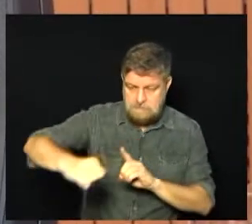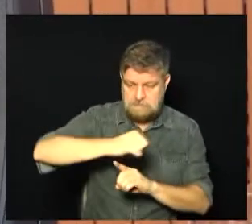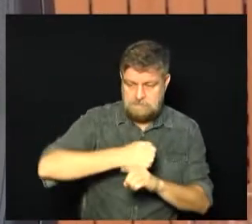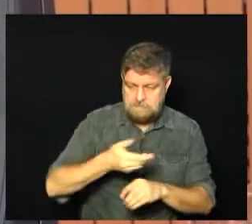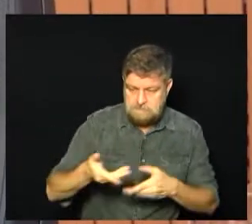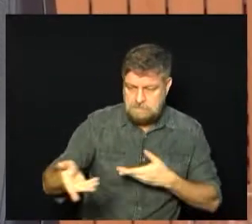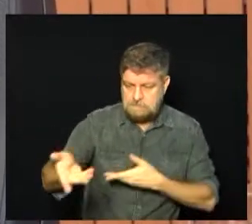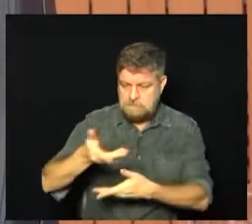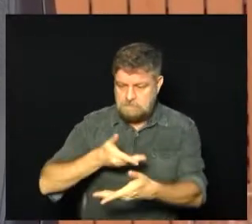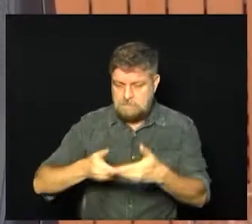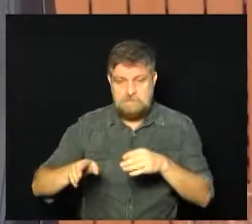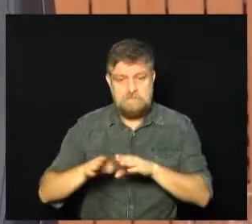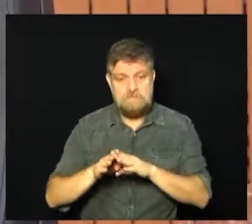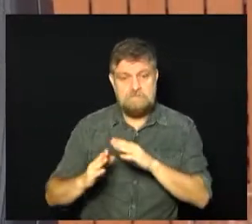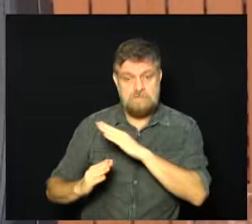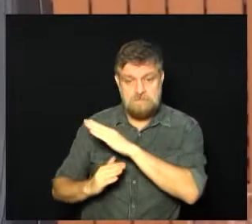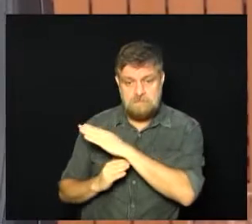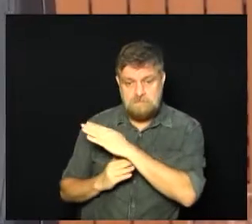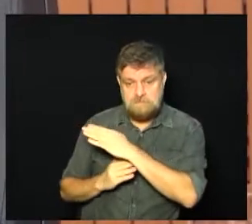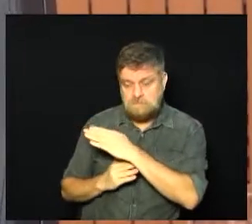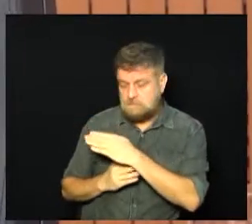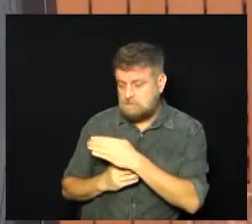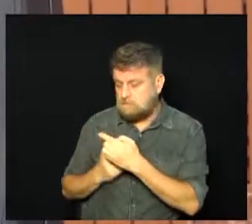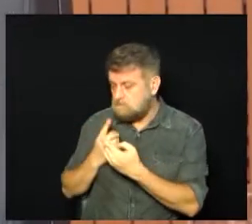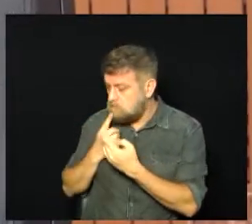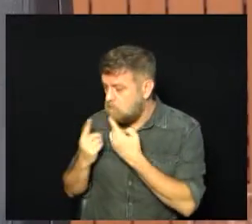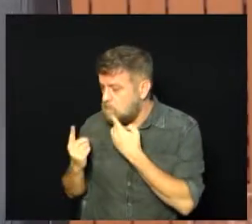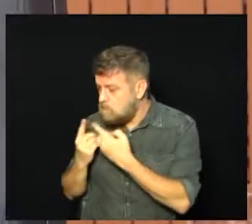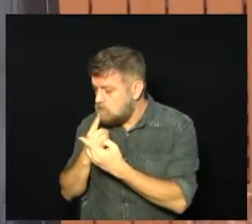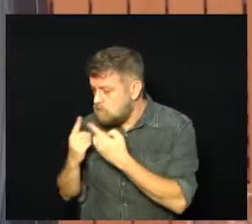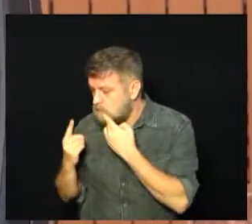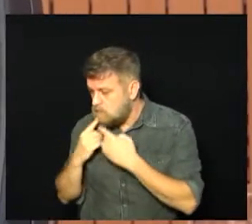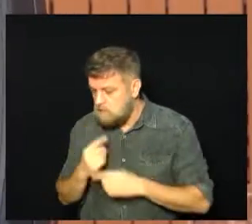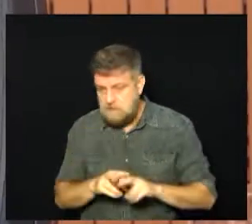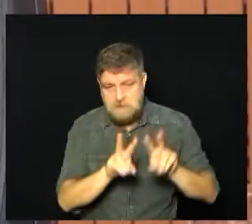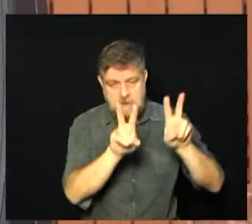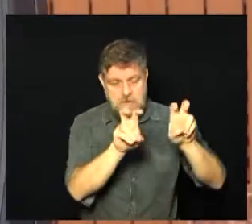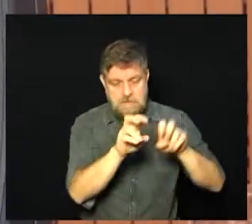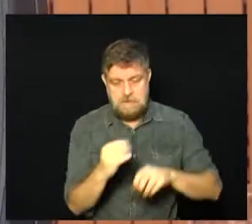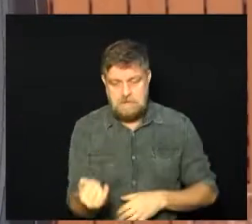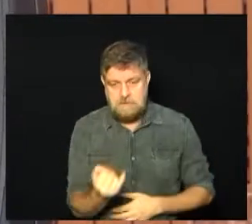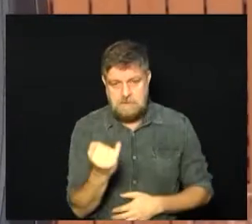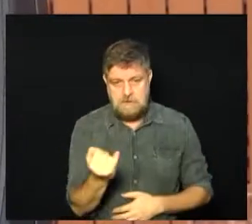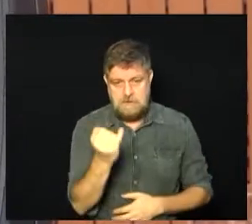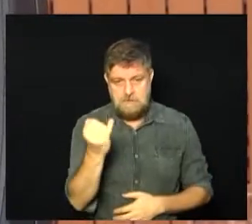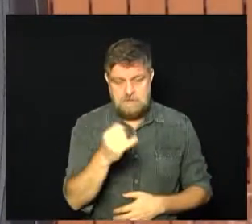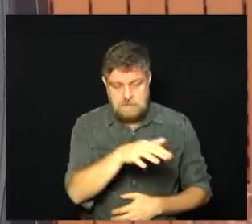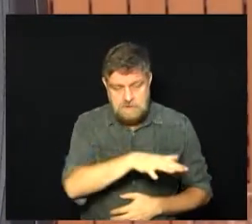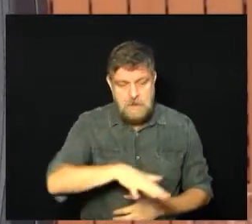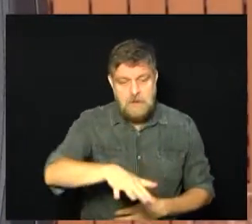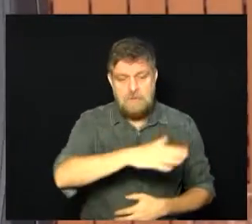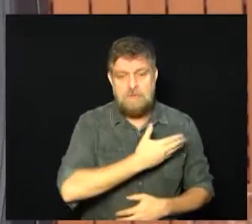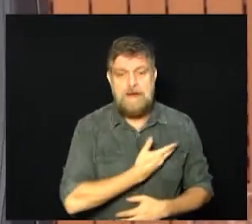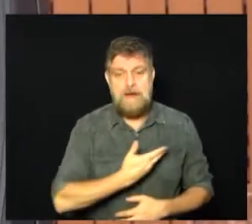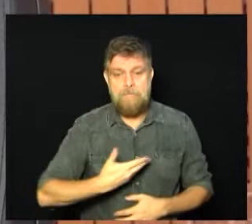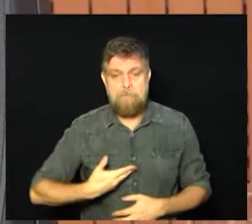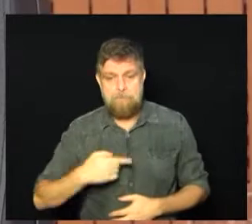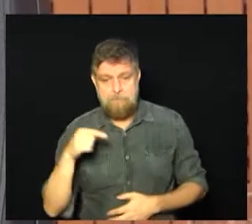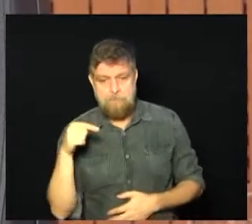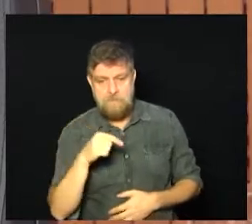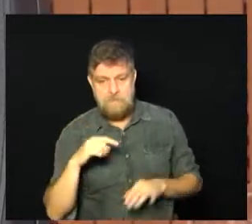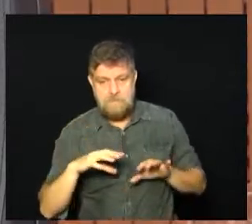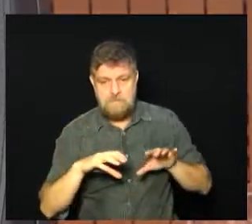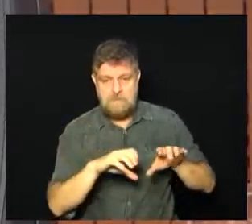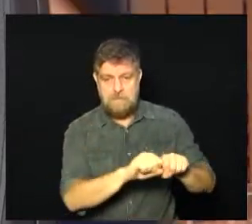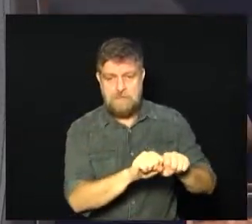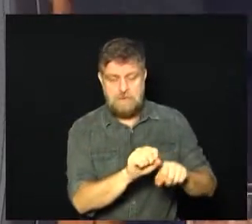a Câmara, um assunto que é um instrumento importante na qualificação desses espaços públicos, né? Então,